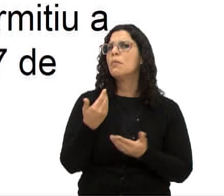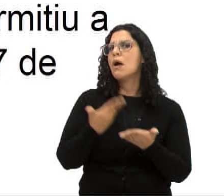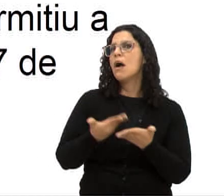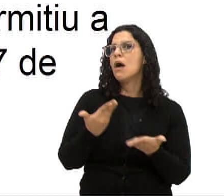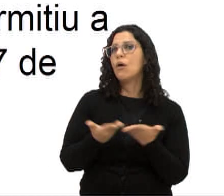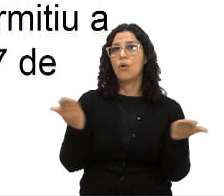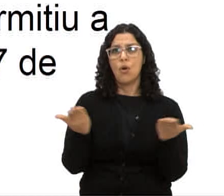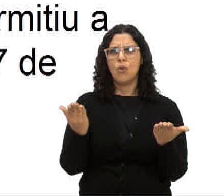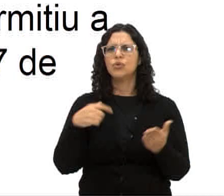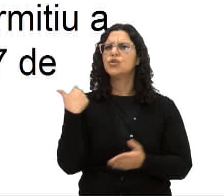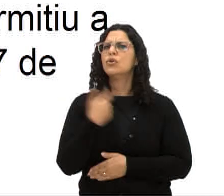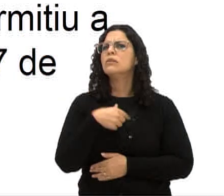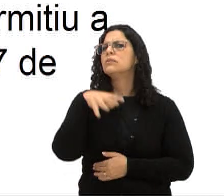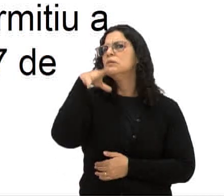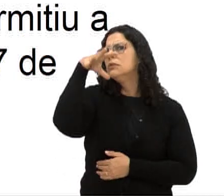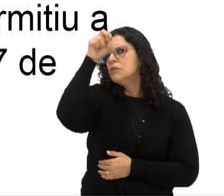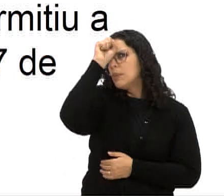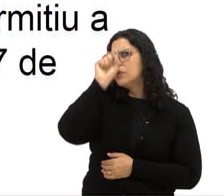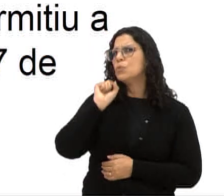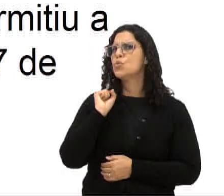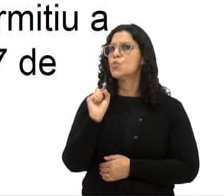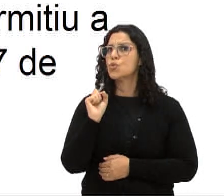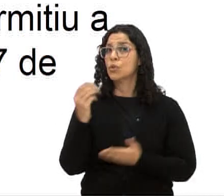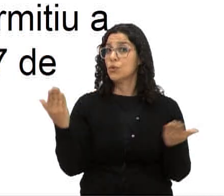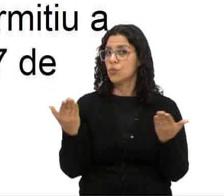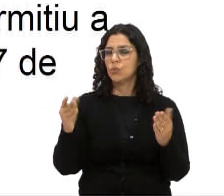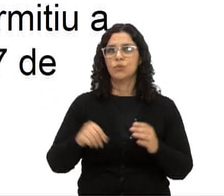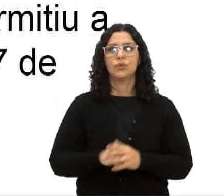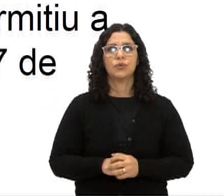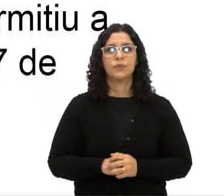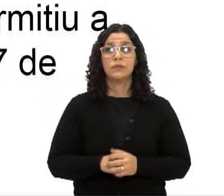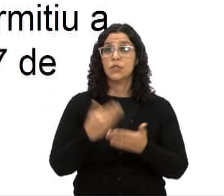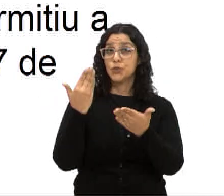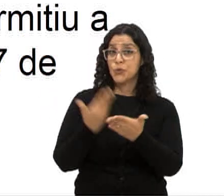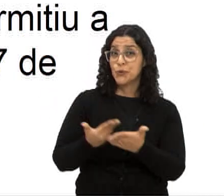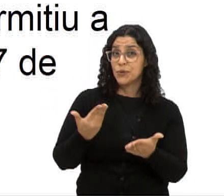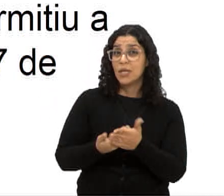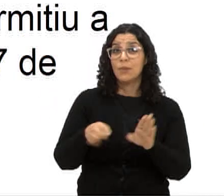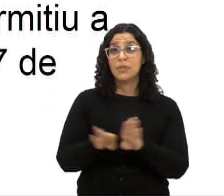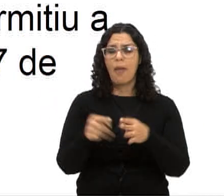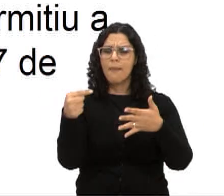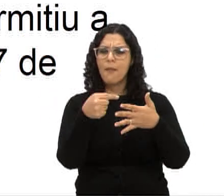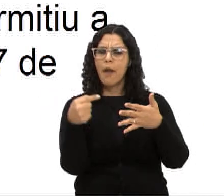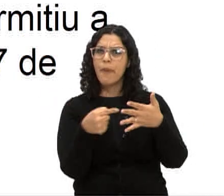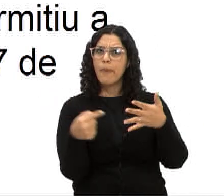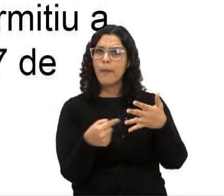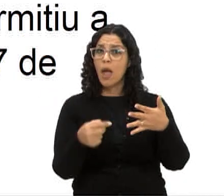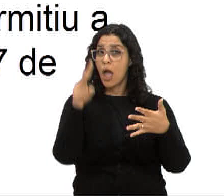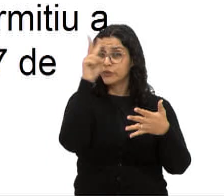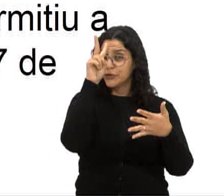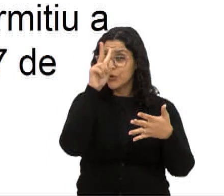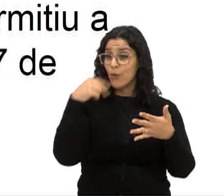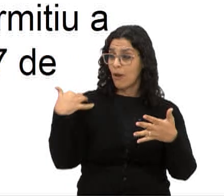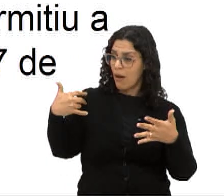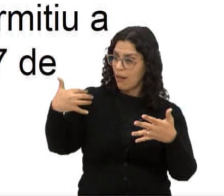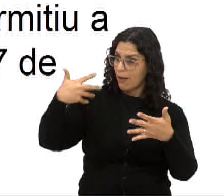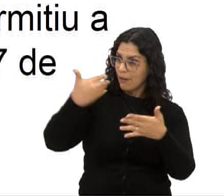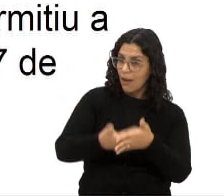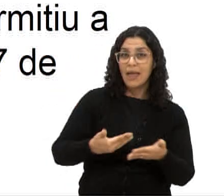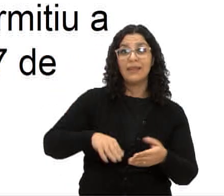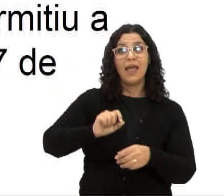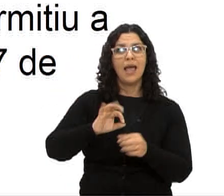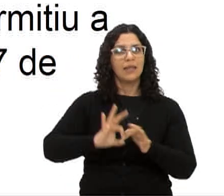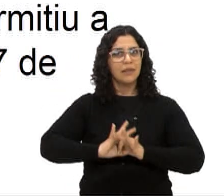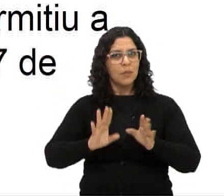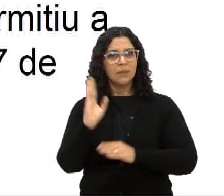de hoje, o que nós aprendemos hoje? Vamos lá? Estudamos os principais fatos históricos que antecederam a independência do